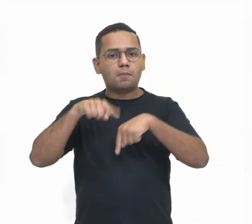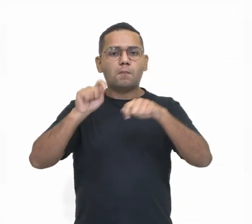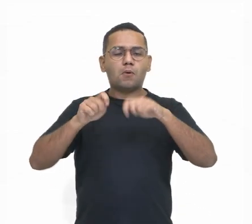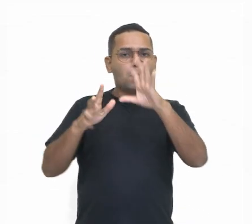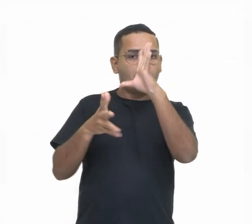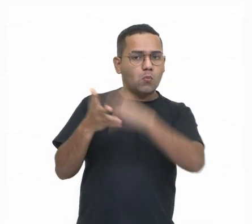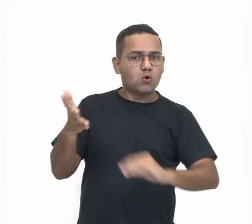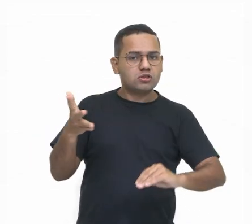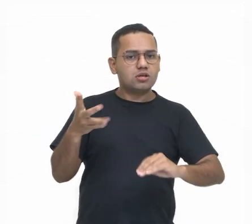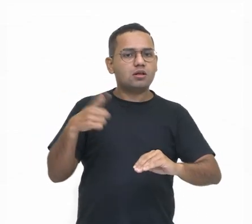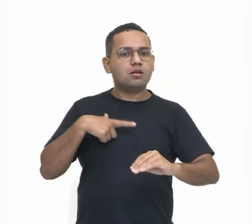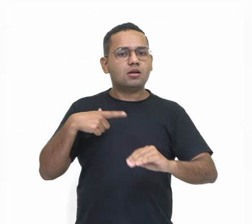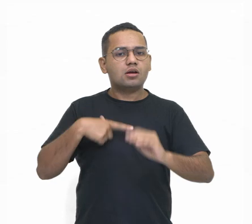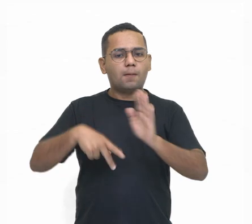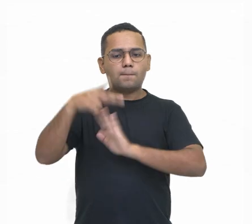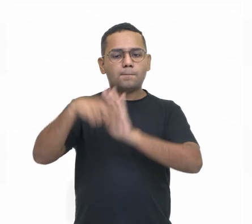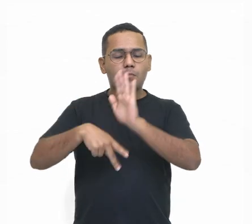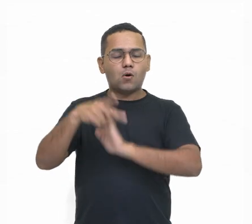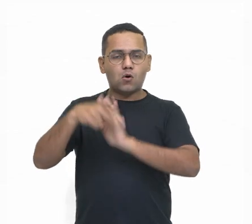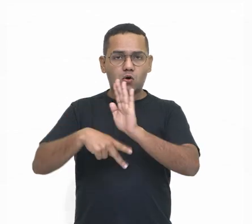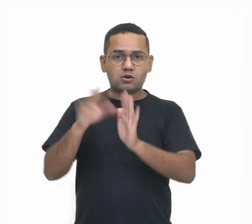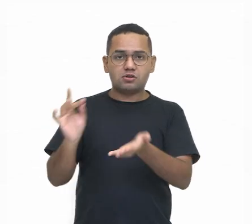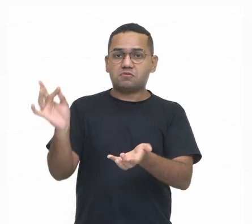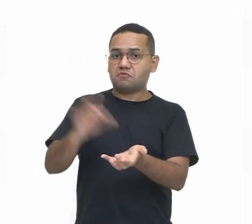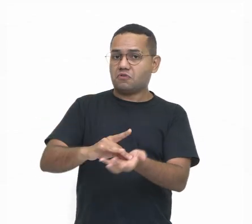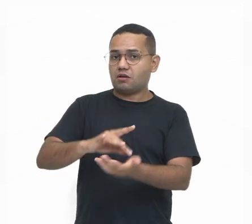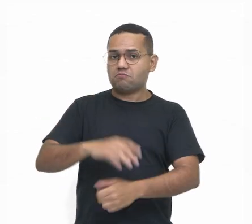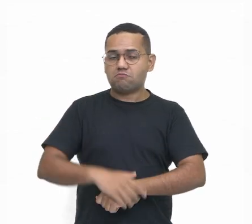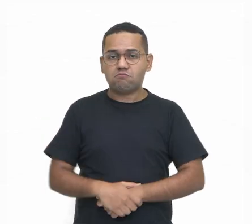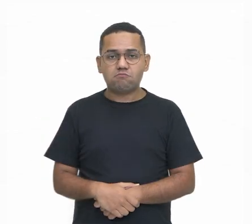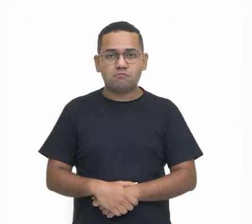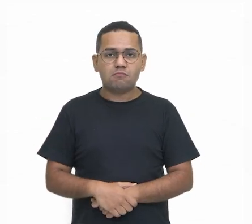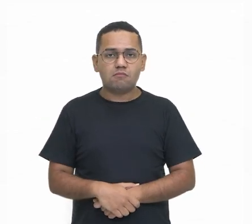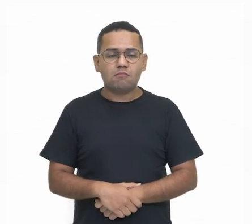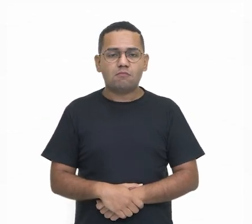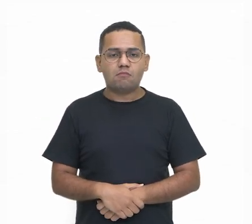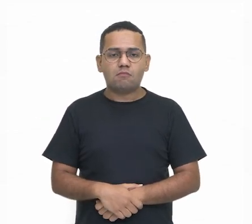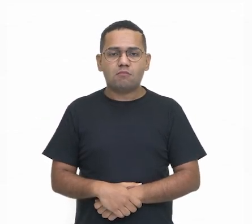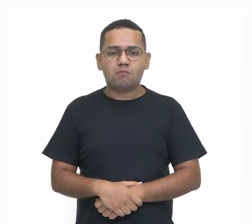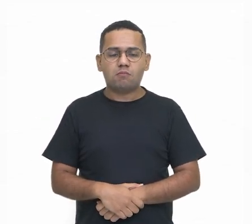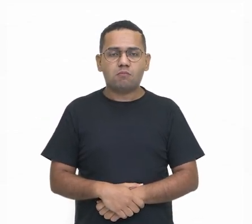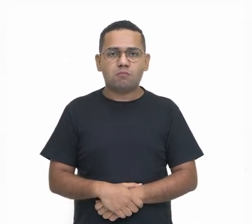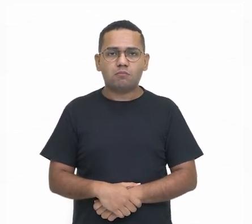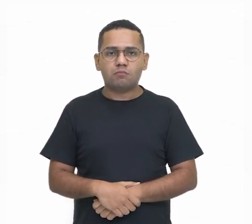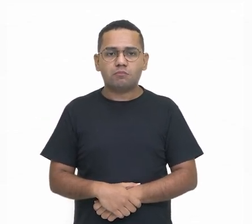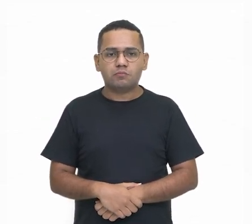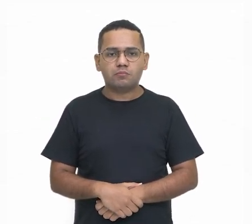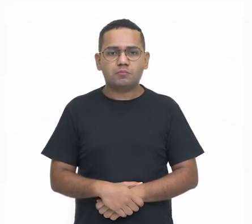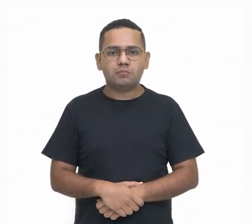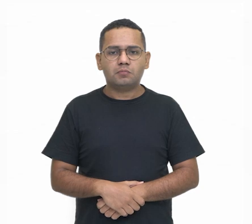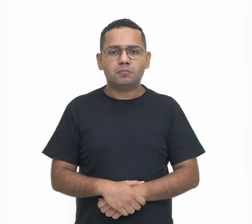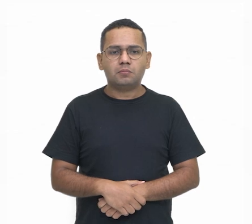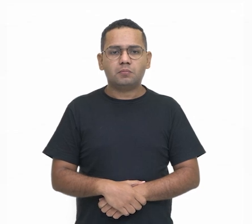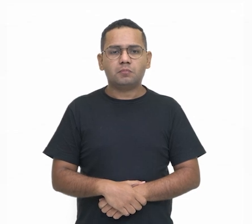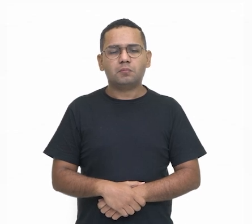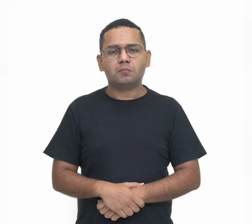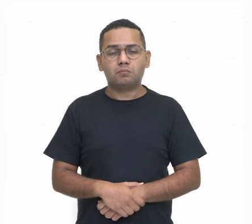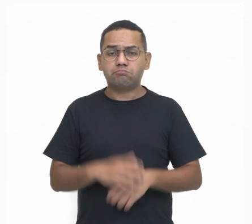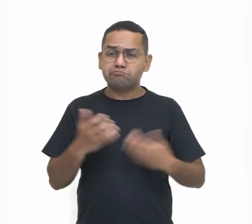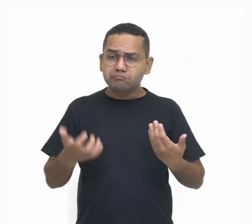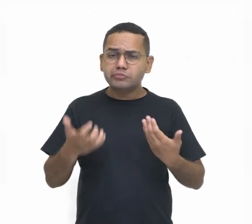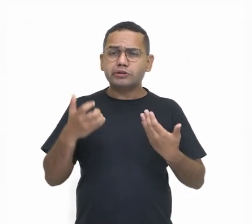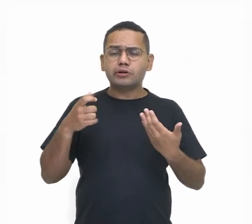implementação de programas eficazes. Então, nós temos aí, só olhar para muitos países, Claro, nós somos um